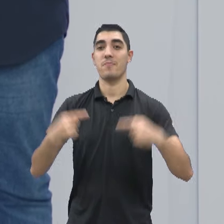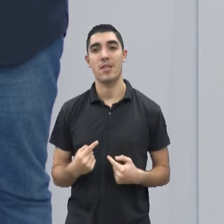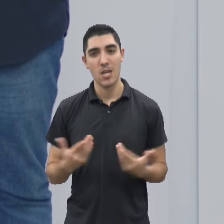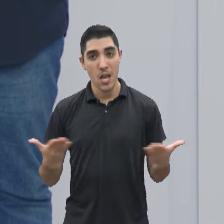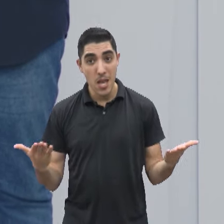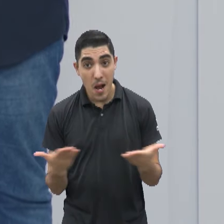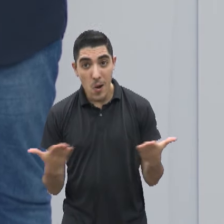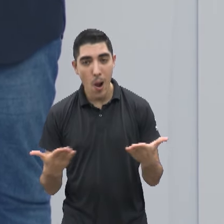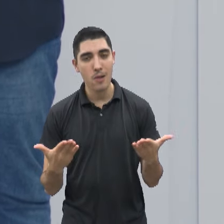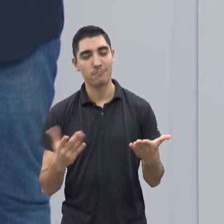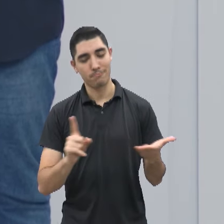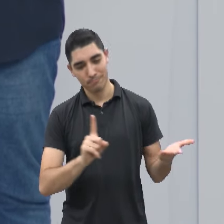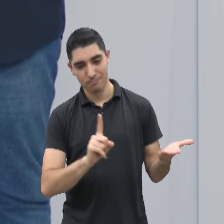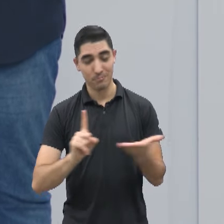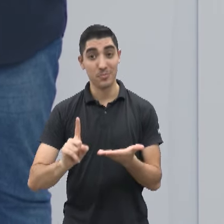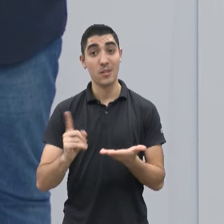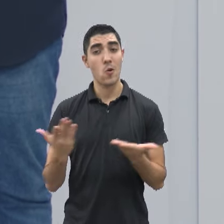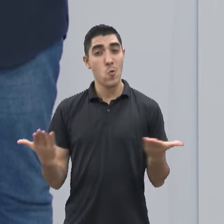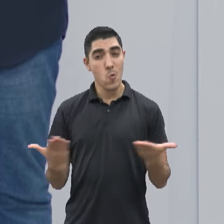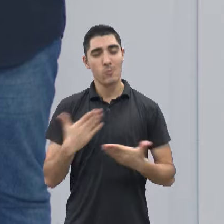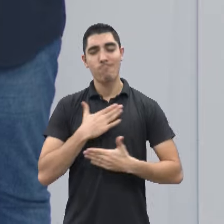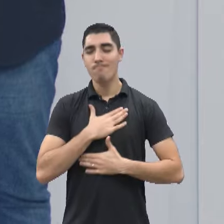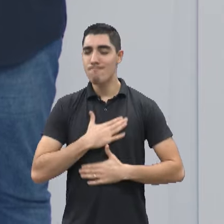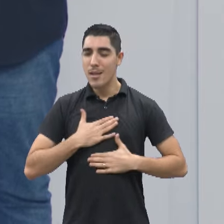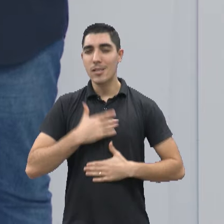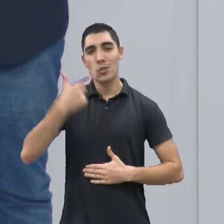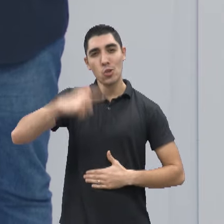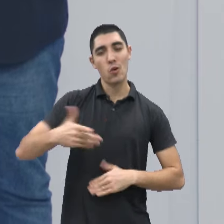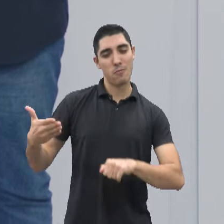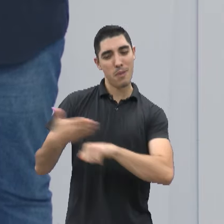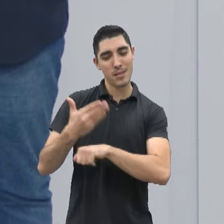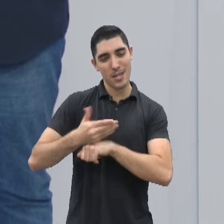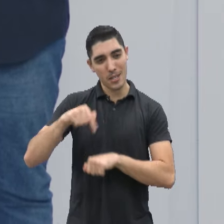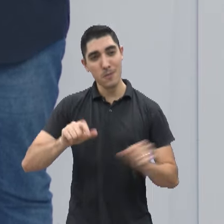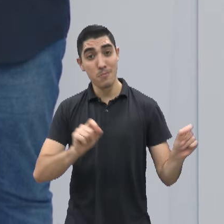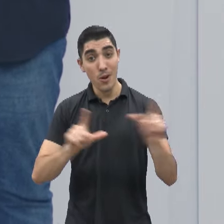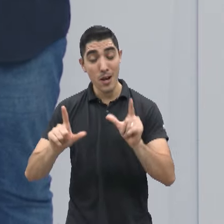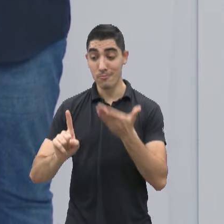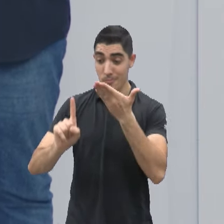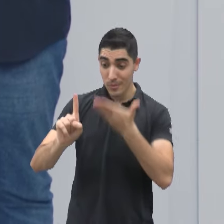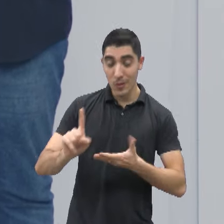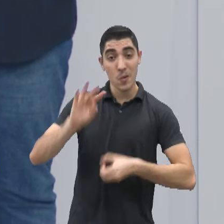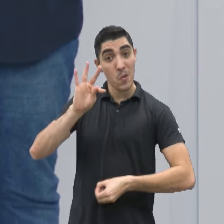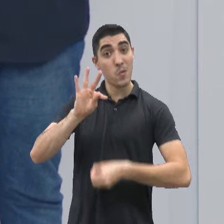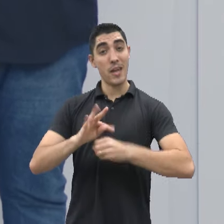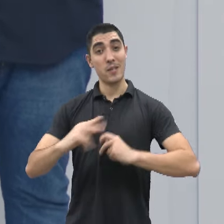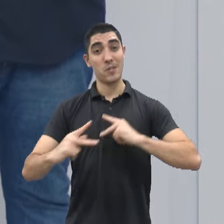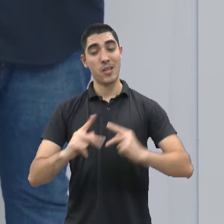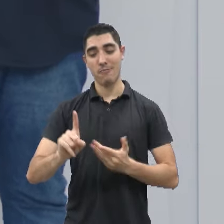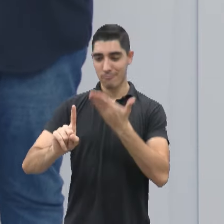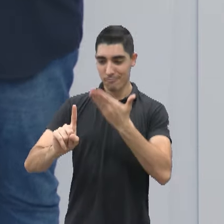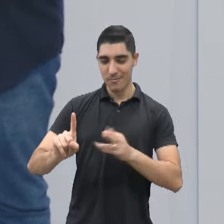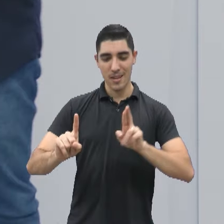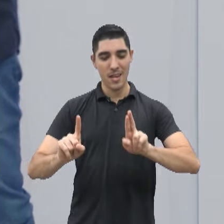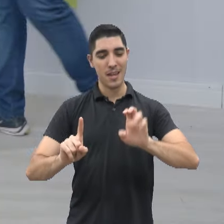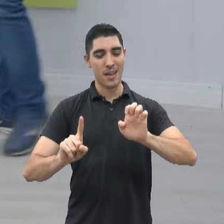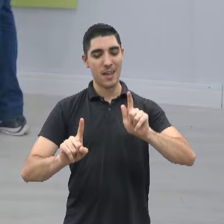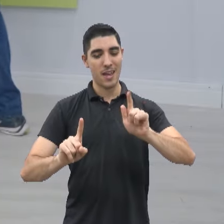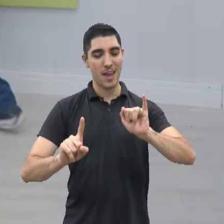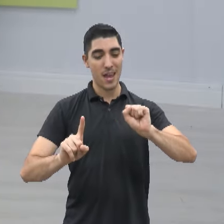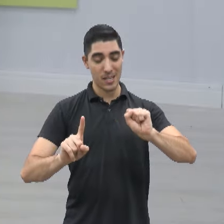final, a gente tem o prazer de receber mais uma vez aqui no Hora do Esporte o técnico do São José Basquetebol, o Regis Barreri, está com a